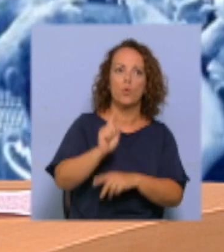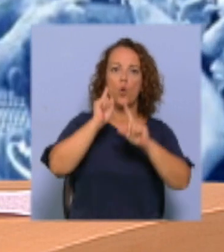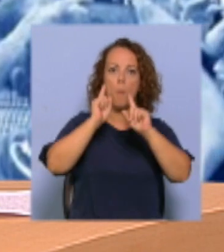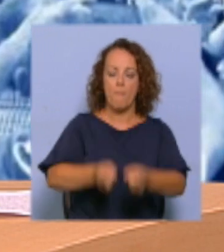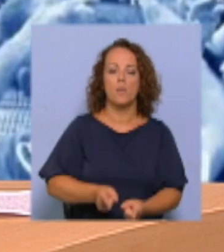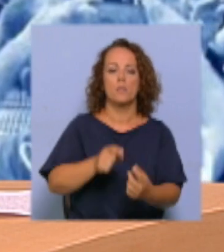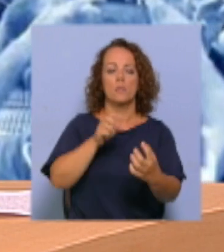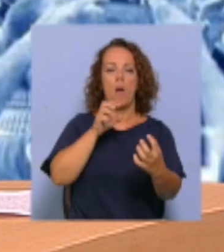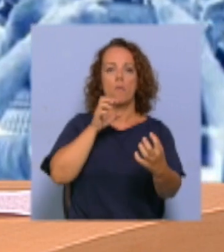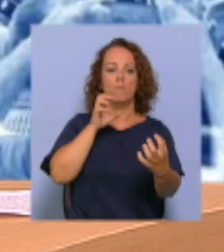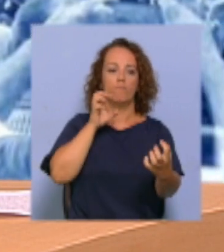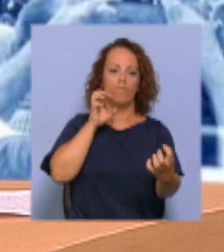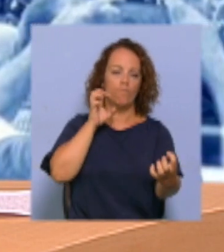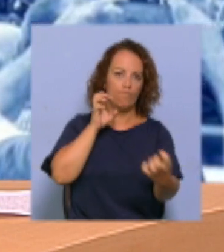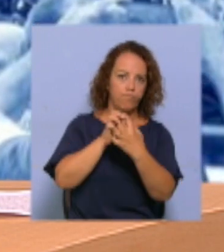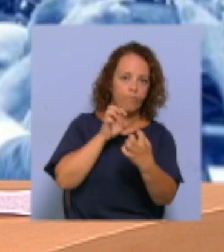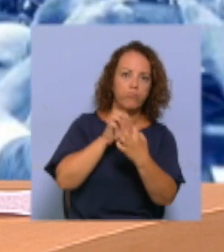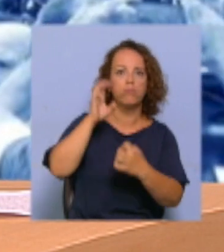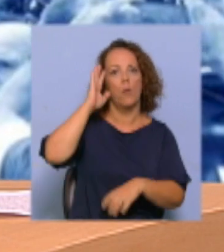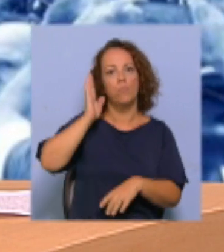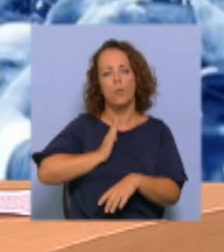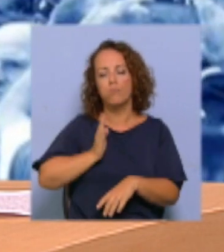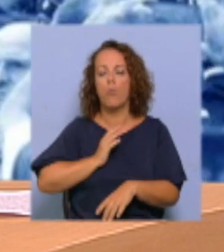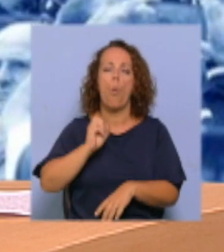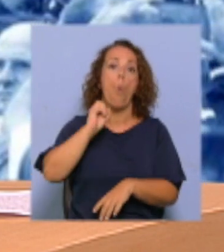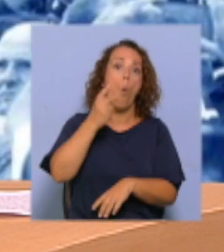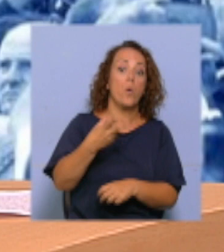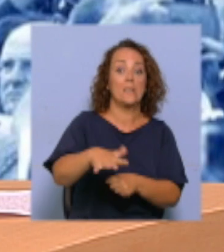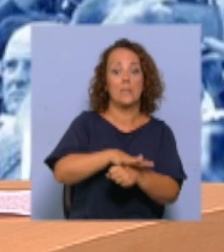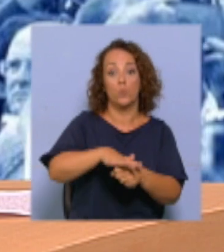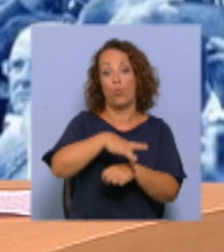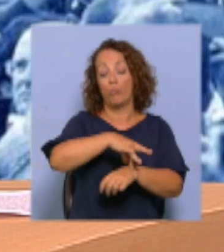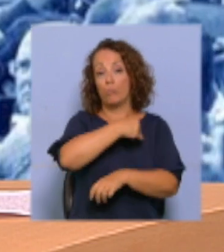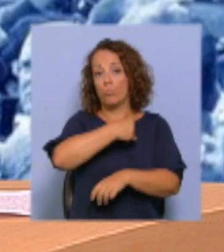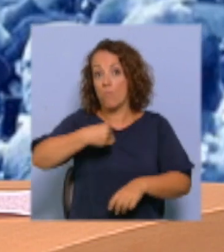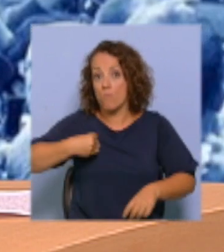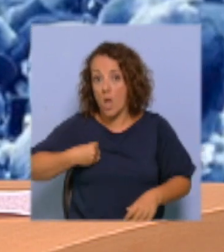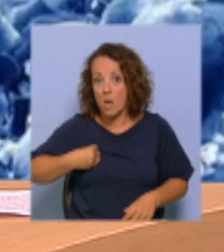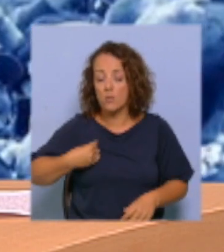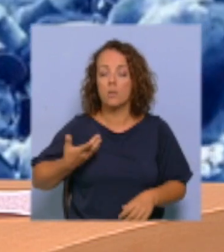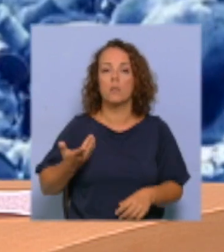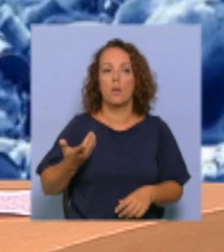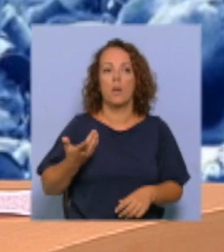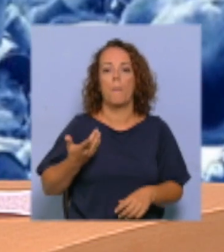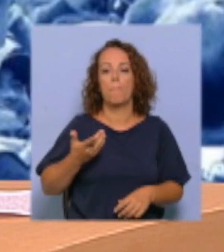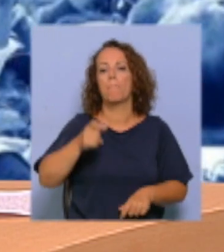conflito militar, ou a questão médica, portanto, a participação de médicos em atos